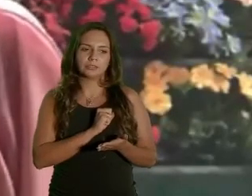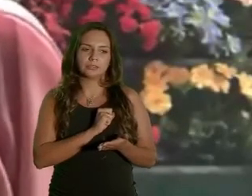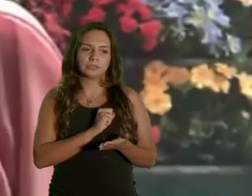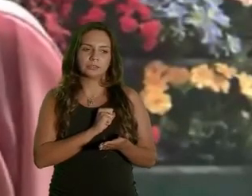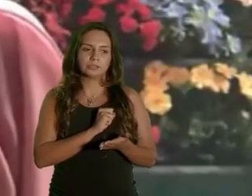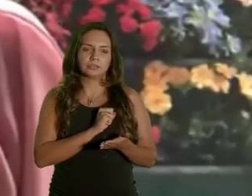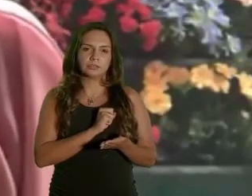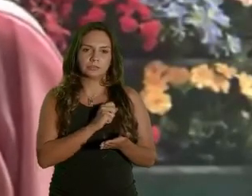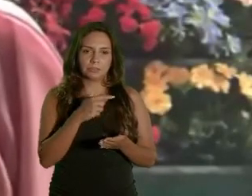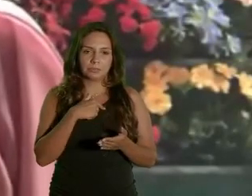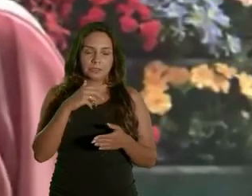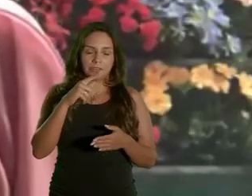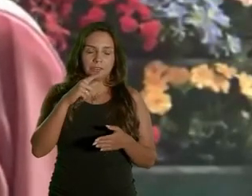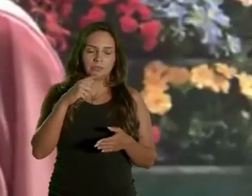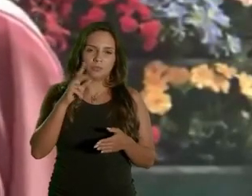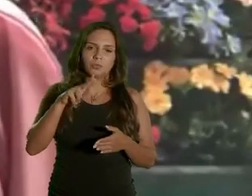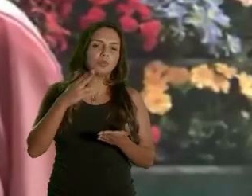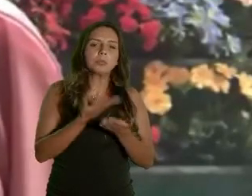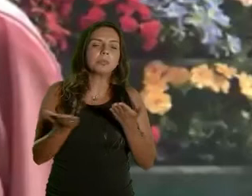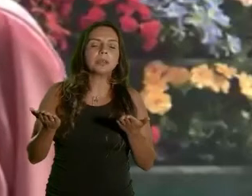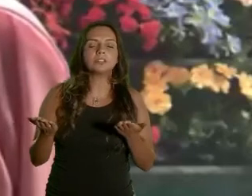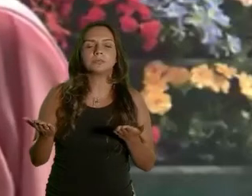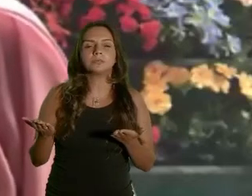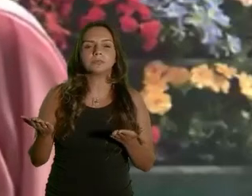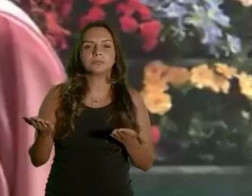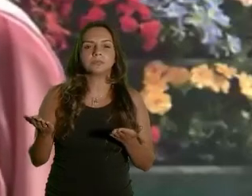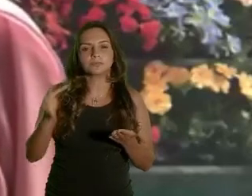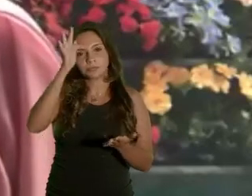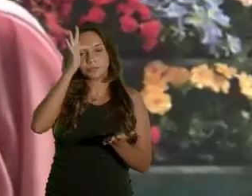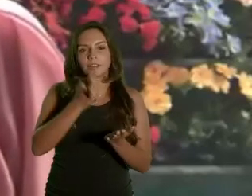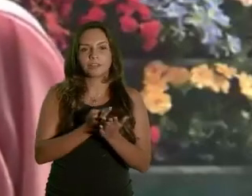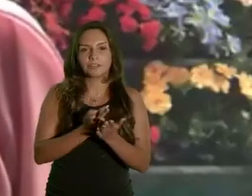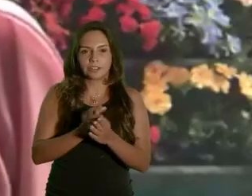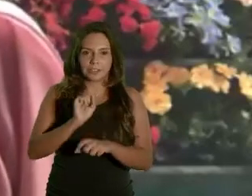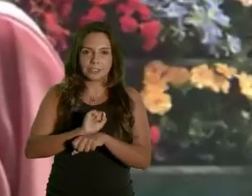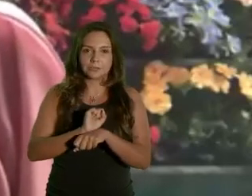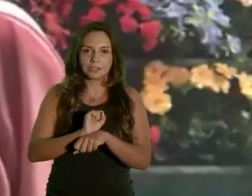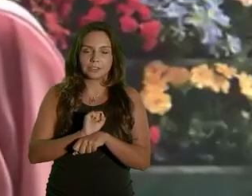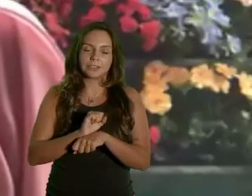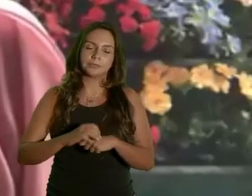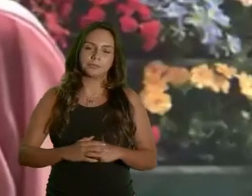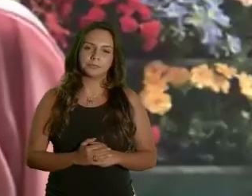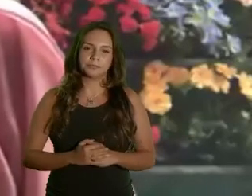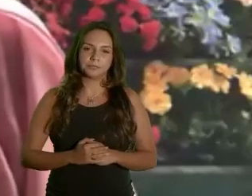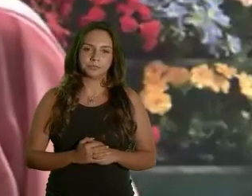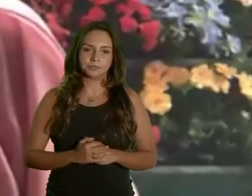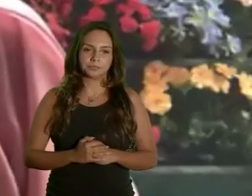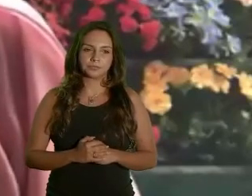maiores talentos da minha vida, mas eu nunca perdi a fé nem a esperança, que